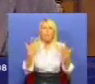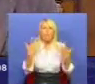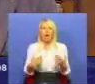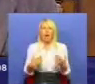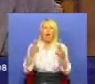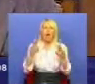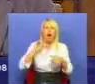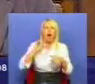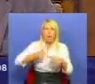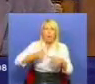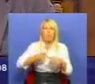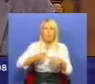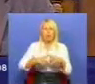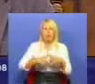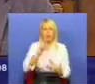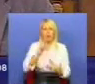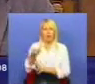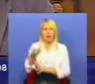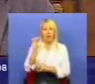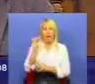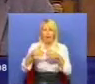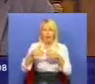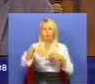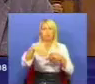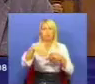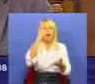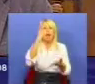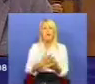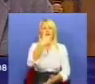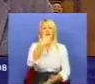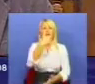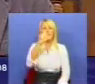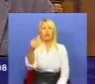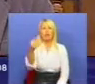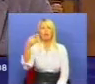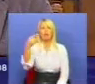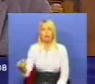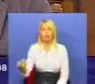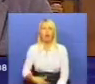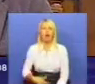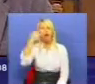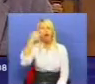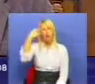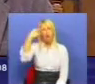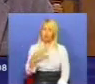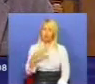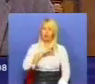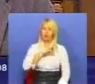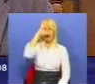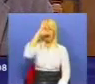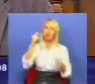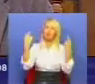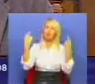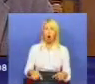auspiciosos anos que vão até 2099. Eu sei que o Sr. Ministro só é Ministro